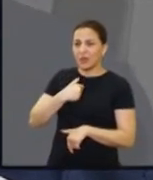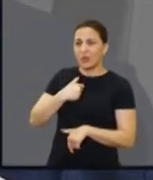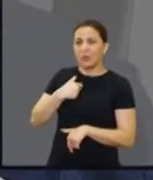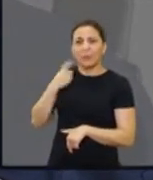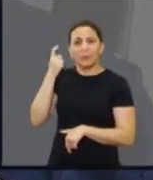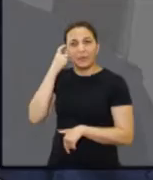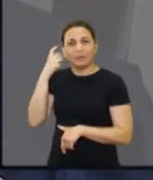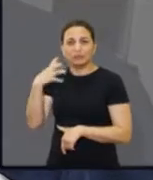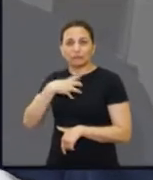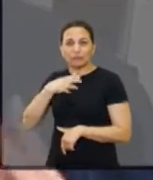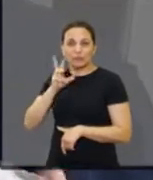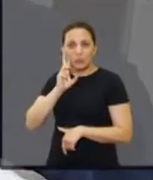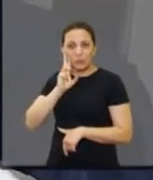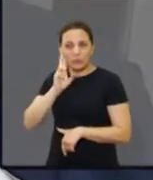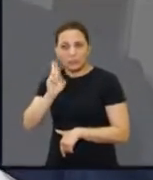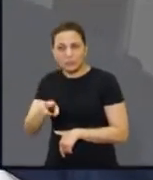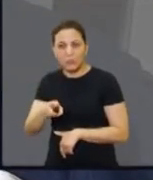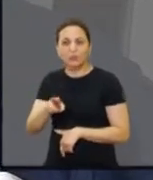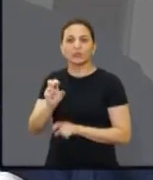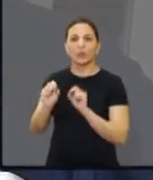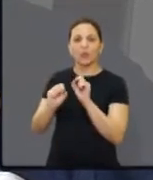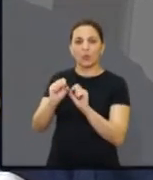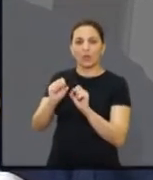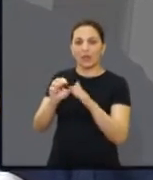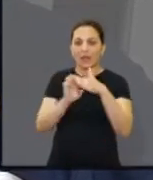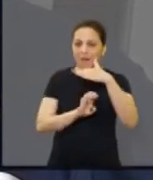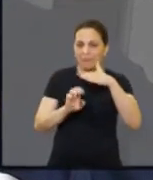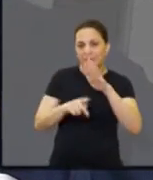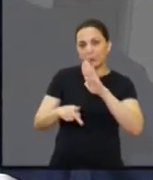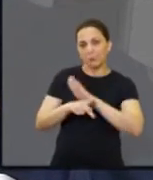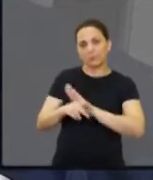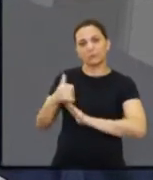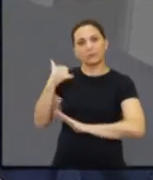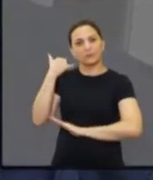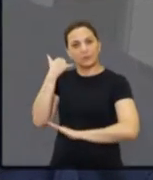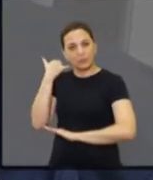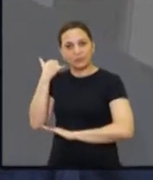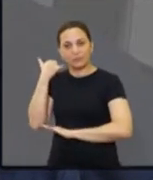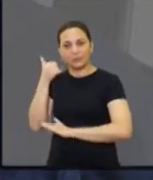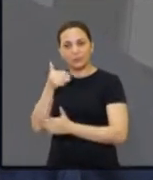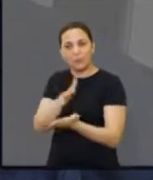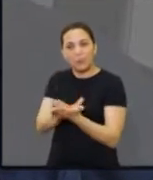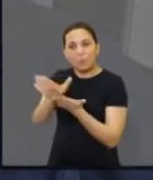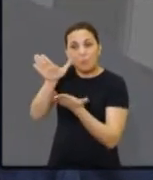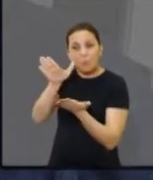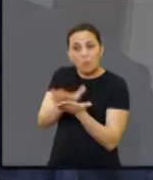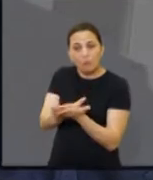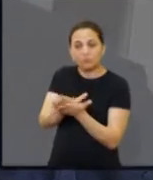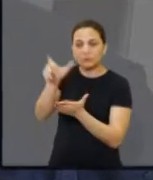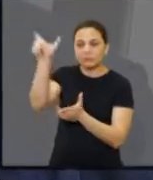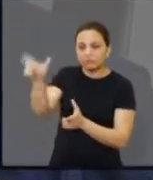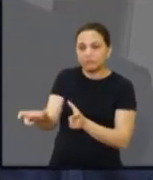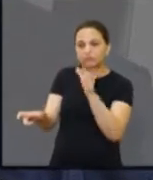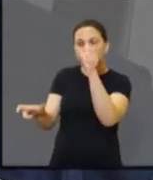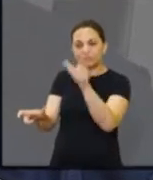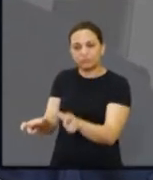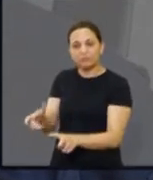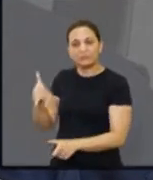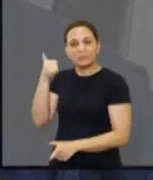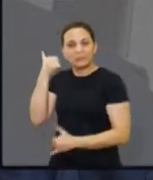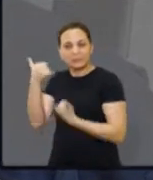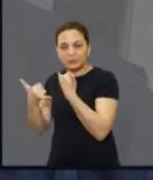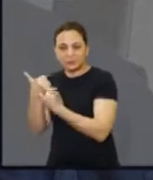de ser resolvido é saber se há a companhia telefônica mandasse uma multa para ele aquele